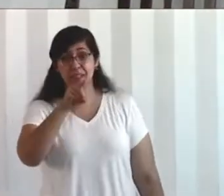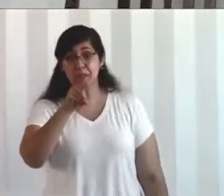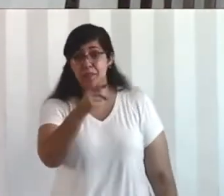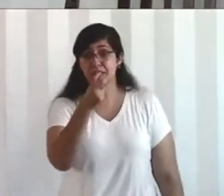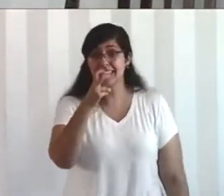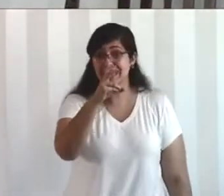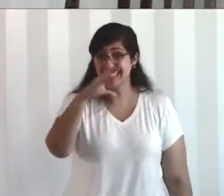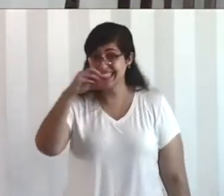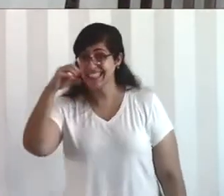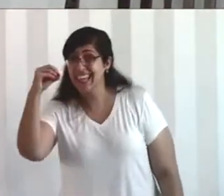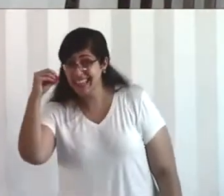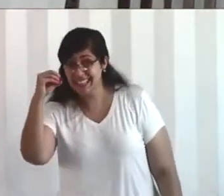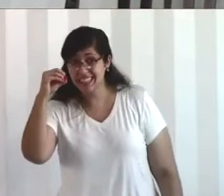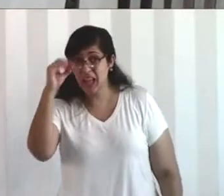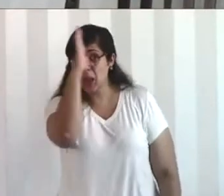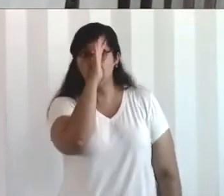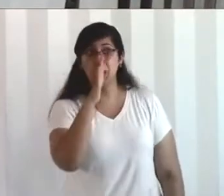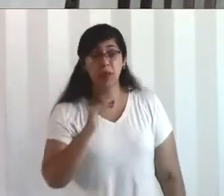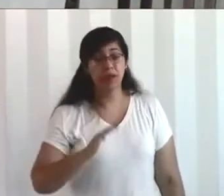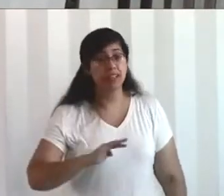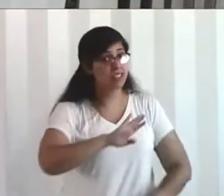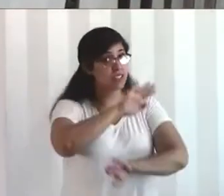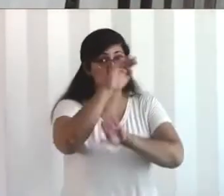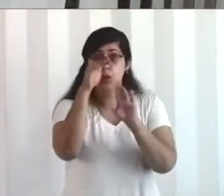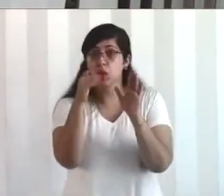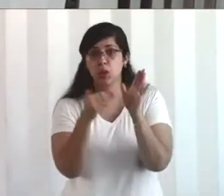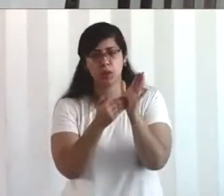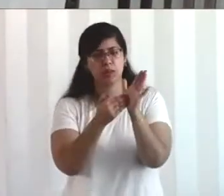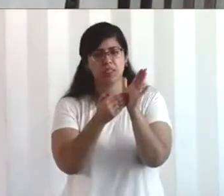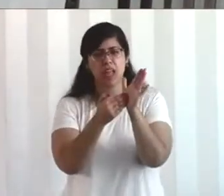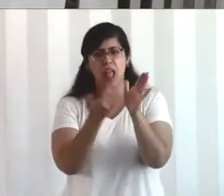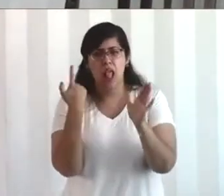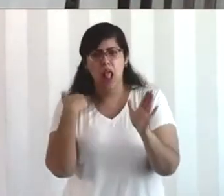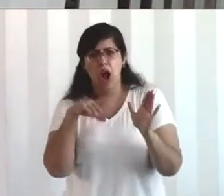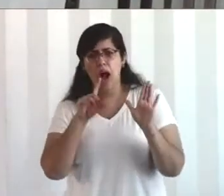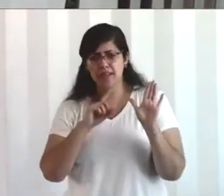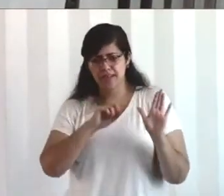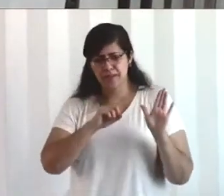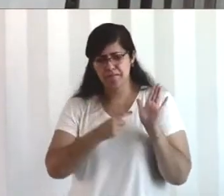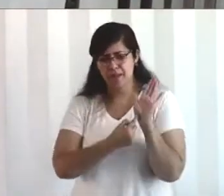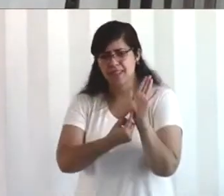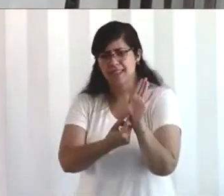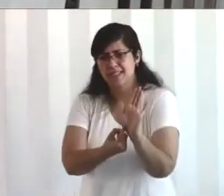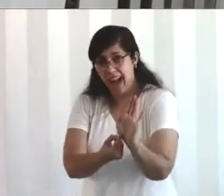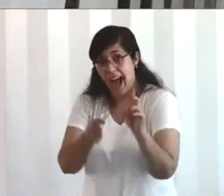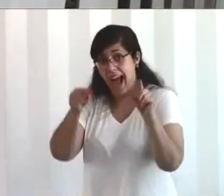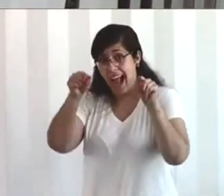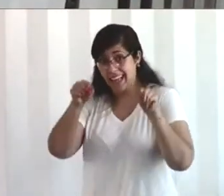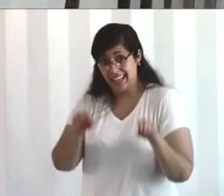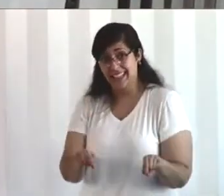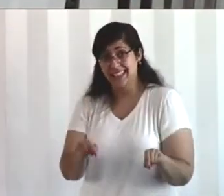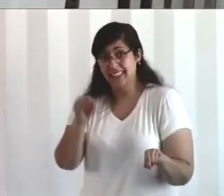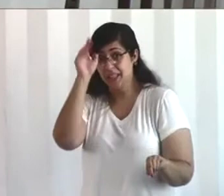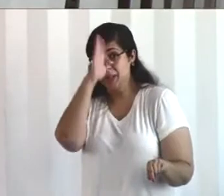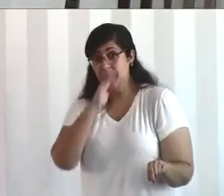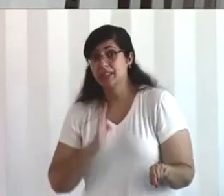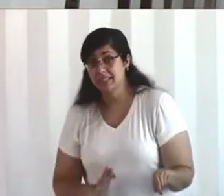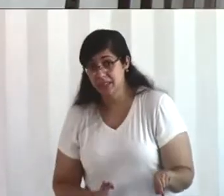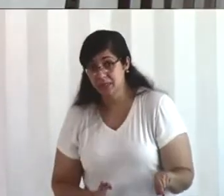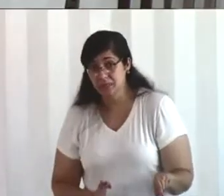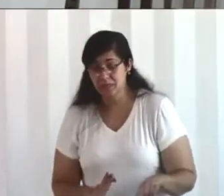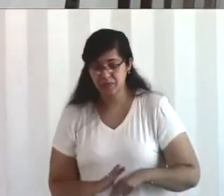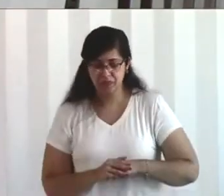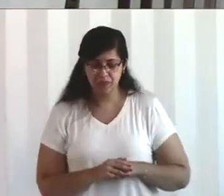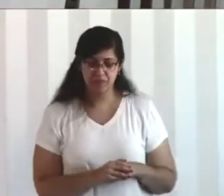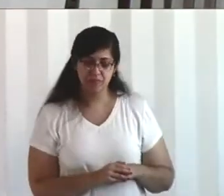igrejas presbiterianas no Brasil. Qual a melhor forma de nós impactarmos a nossa nação? Uma das